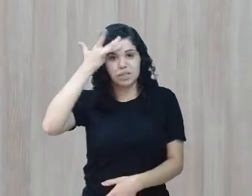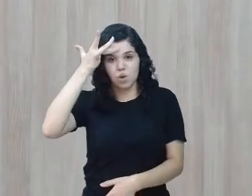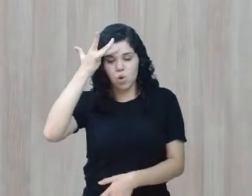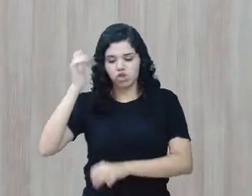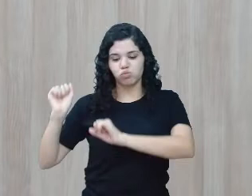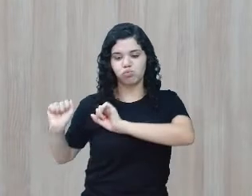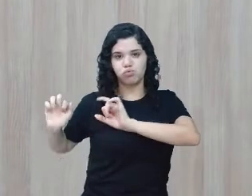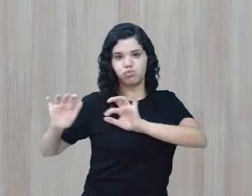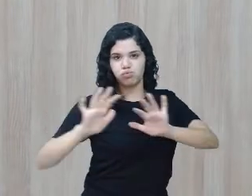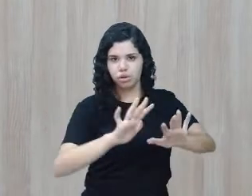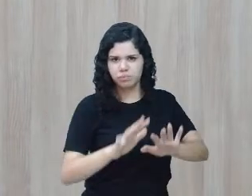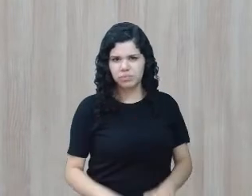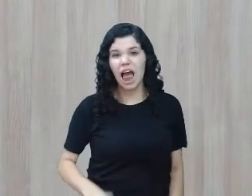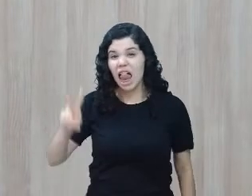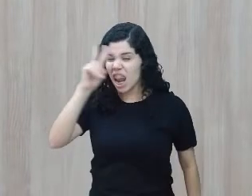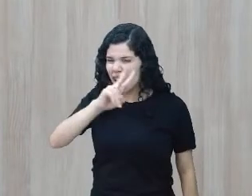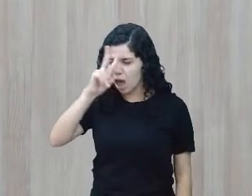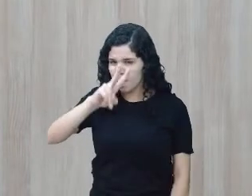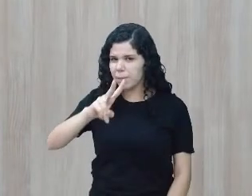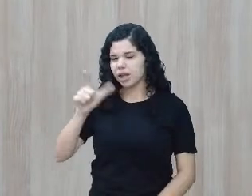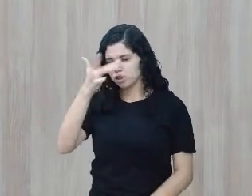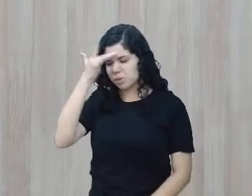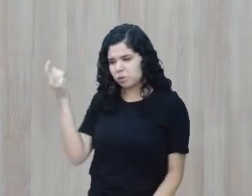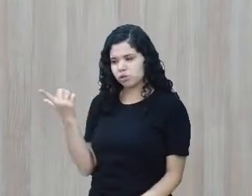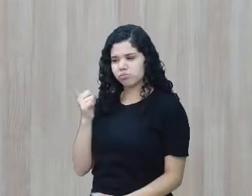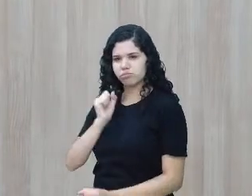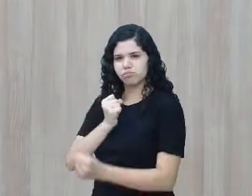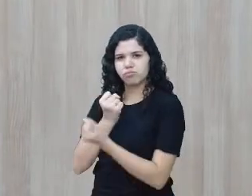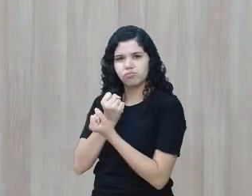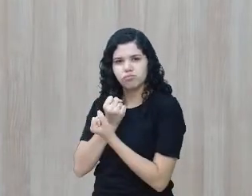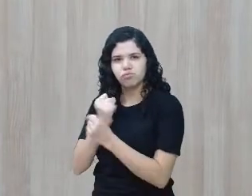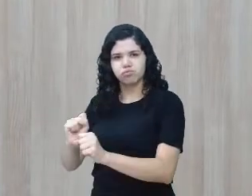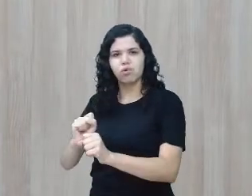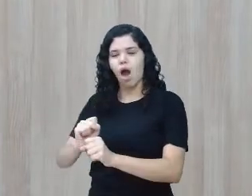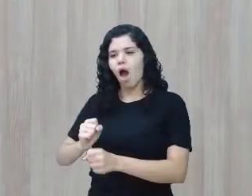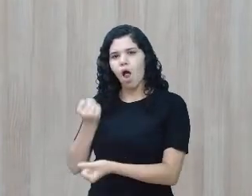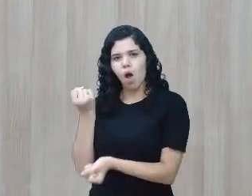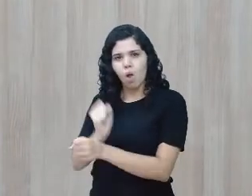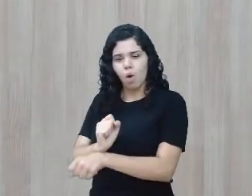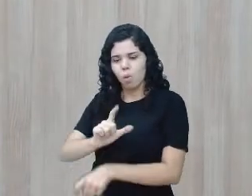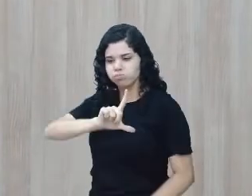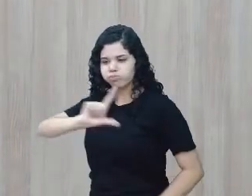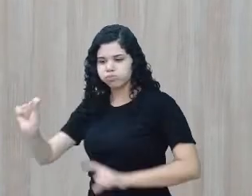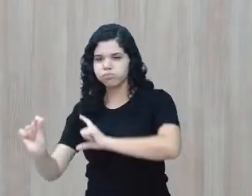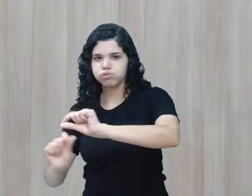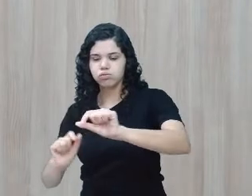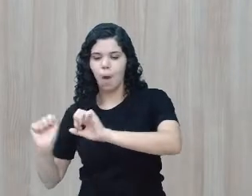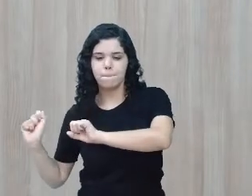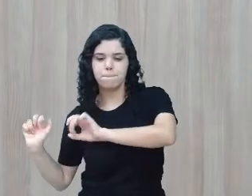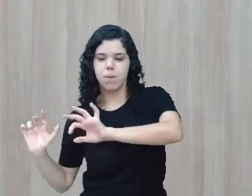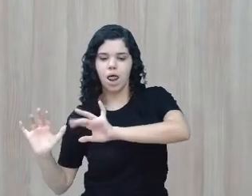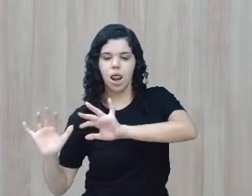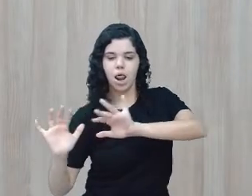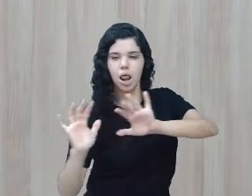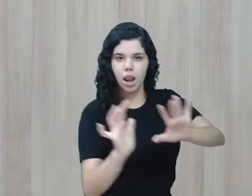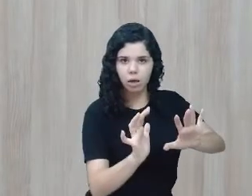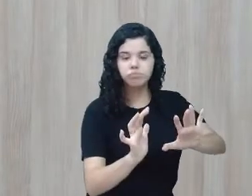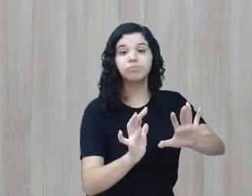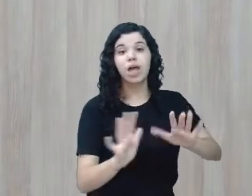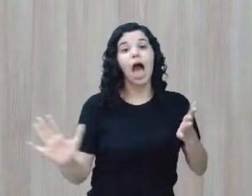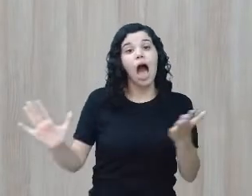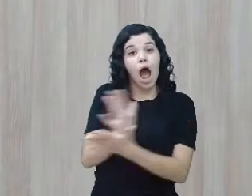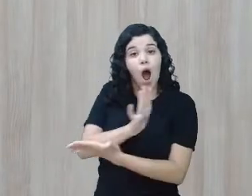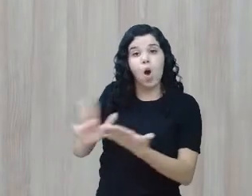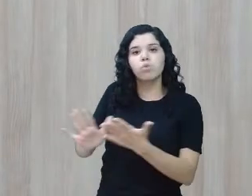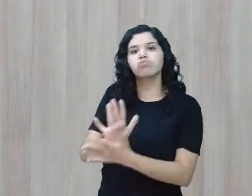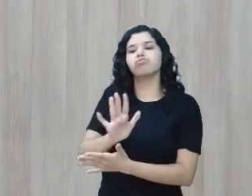lá no início, fugiam, enfrentava os capitões, enfrentava todo mundo, alguns eram recapturados e entregues a seus senhores e